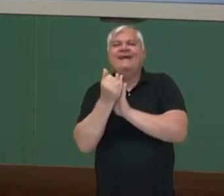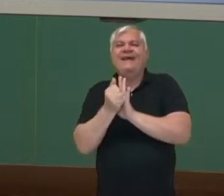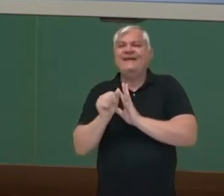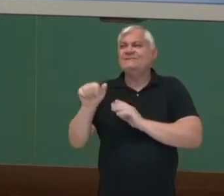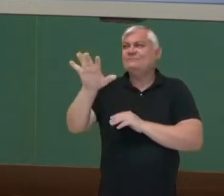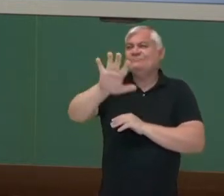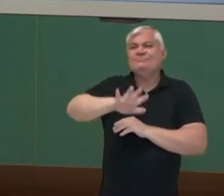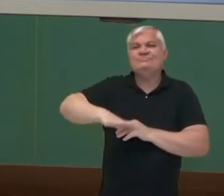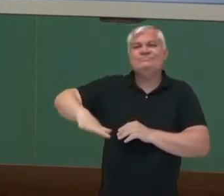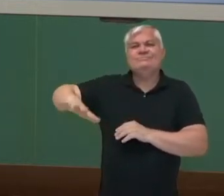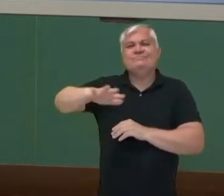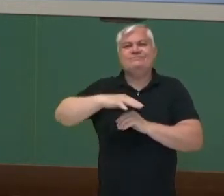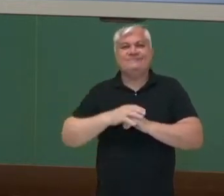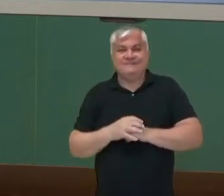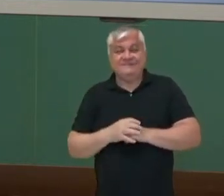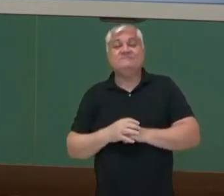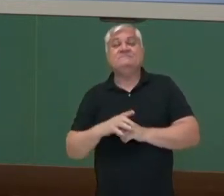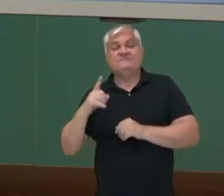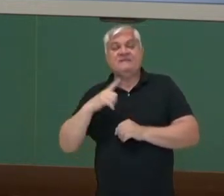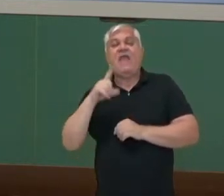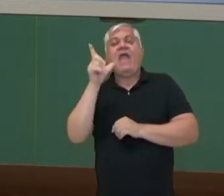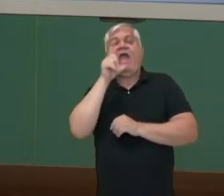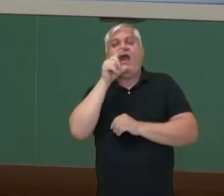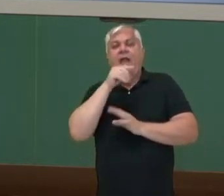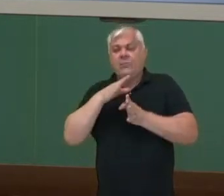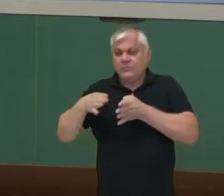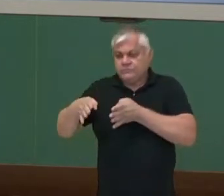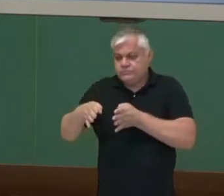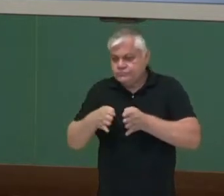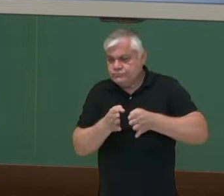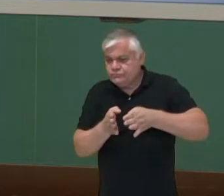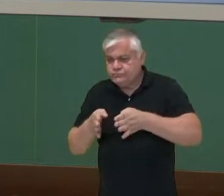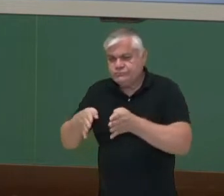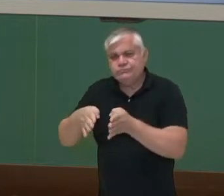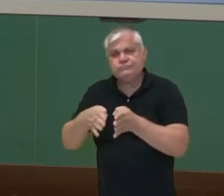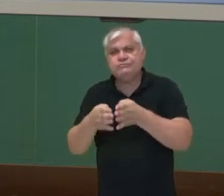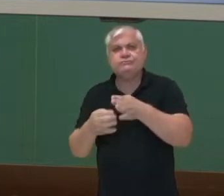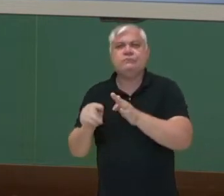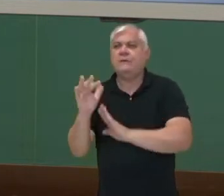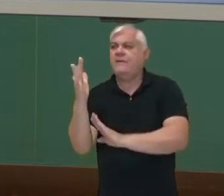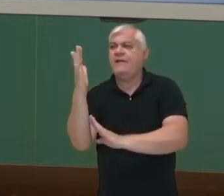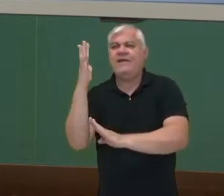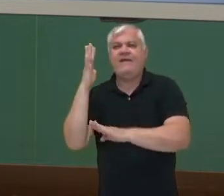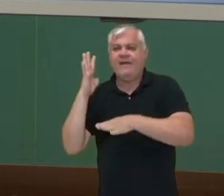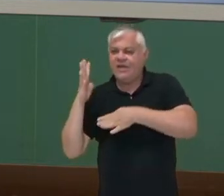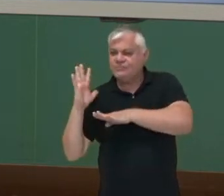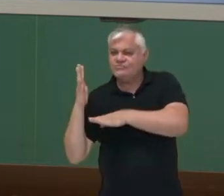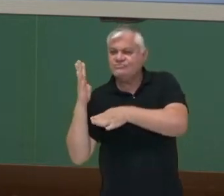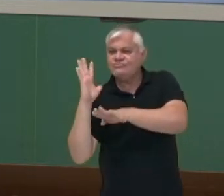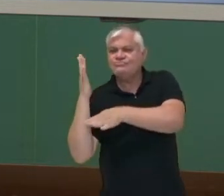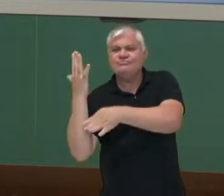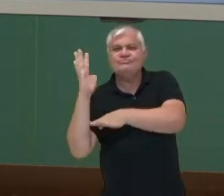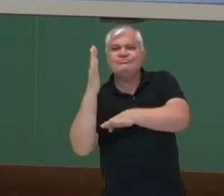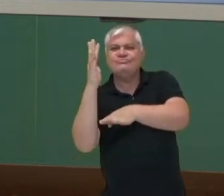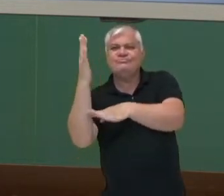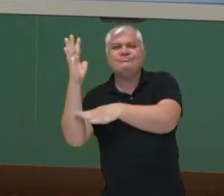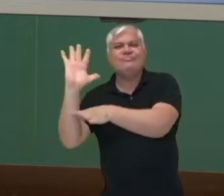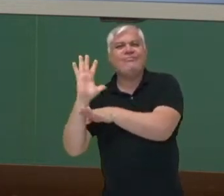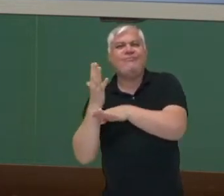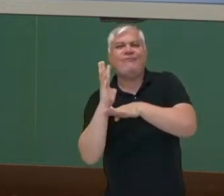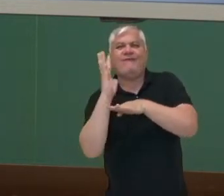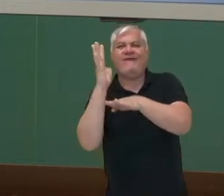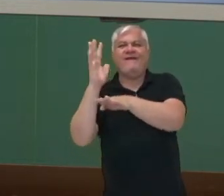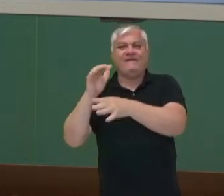a presença dos cursos d'água, dos rios e da vegetação também que compõe aquela área ali.